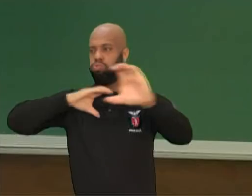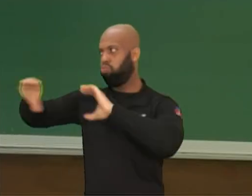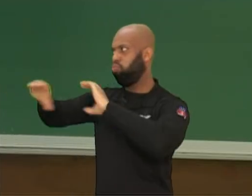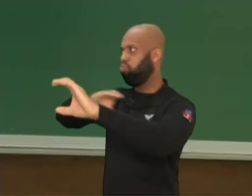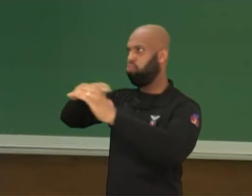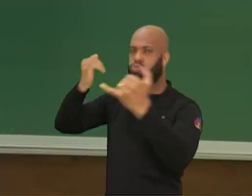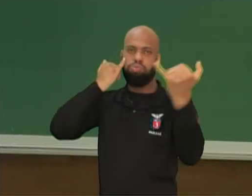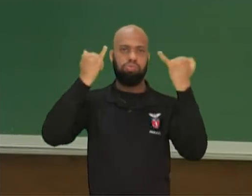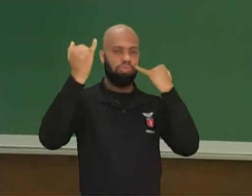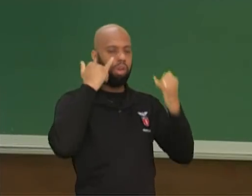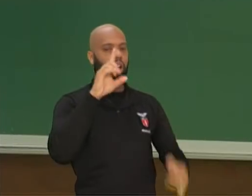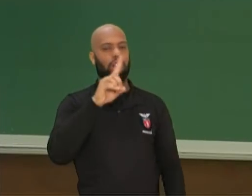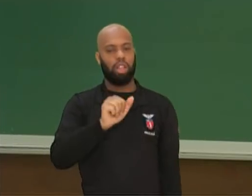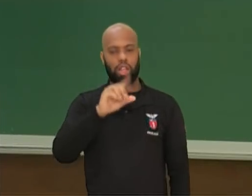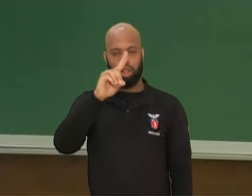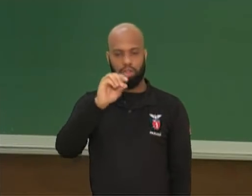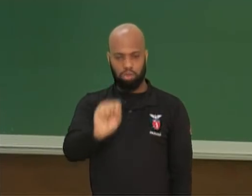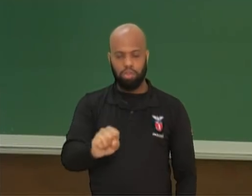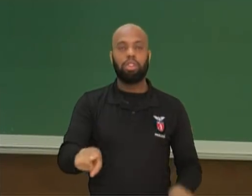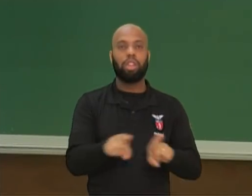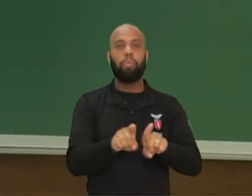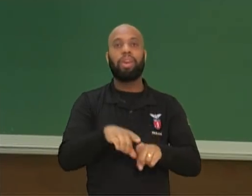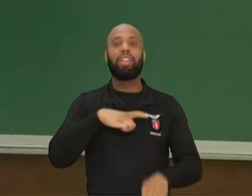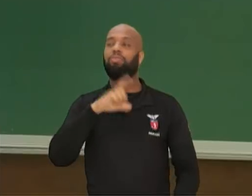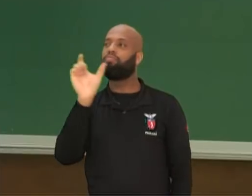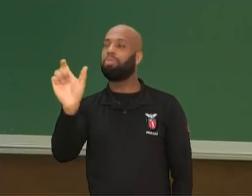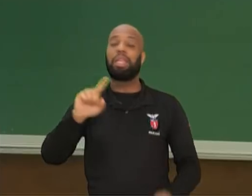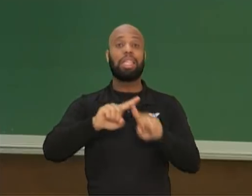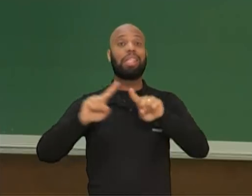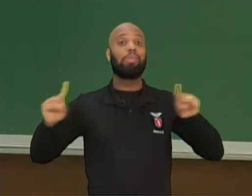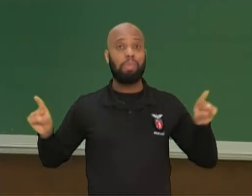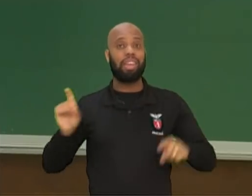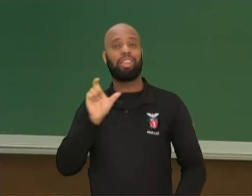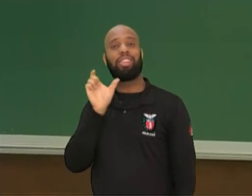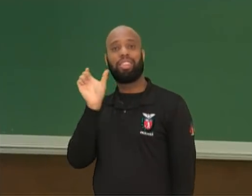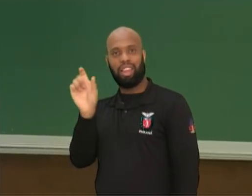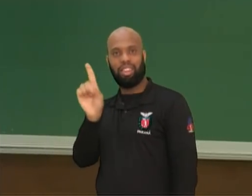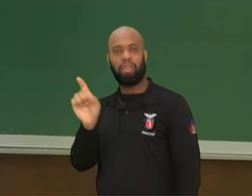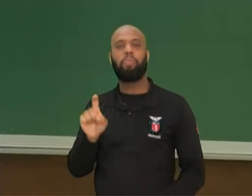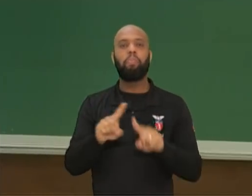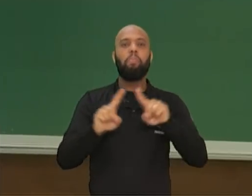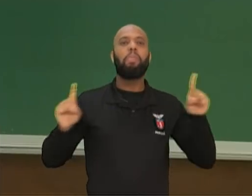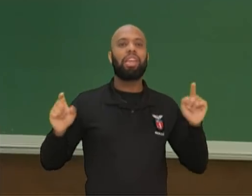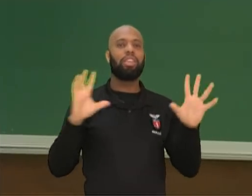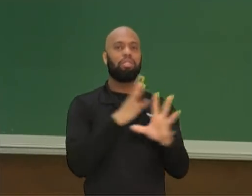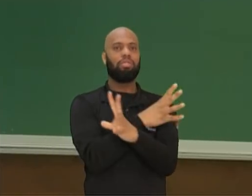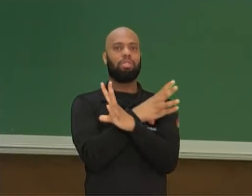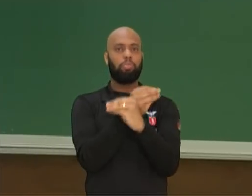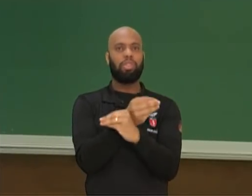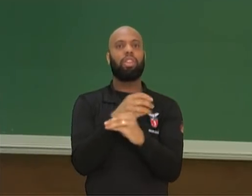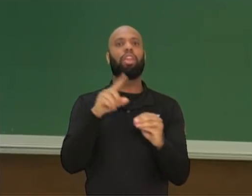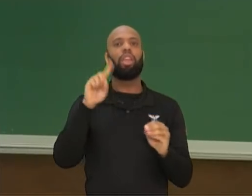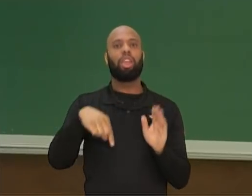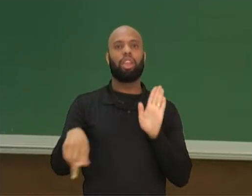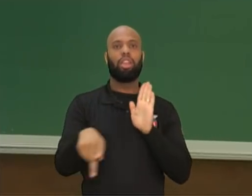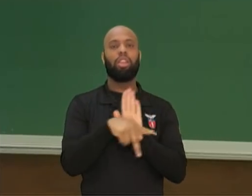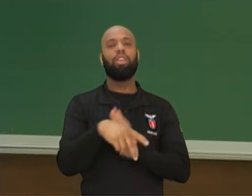uma conjunção também que é o mas. Essa conjunção chamamos de conjunção